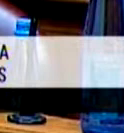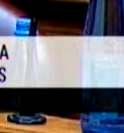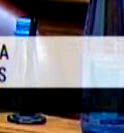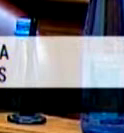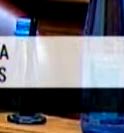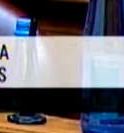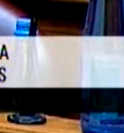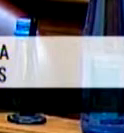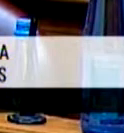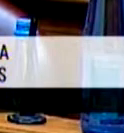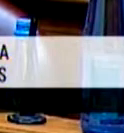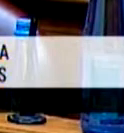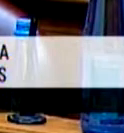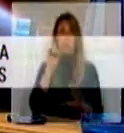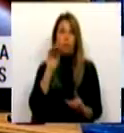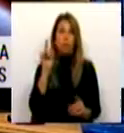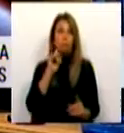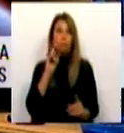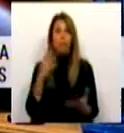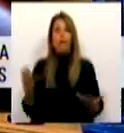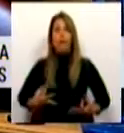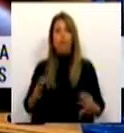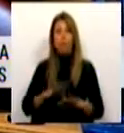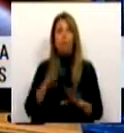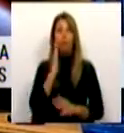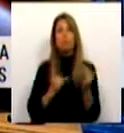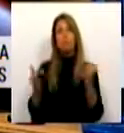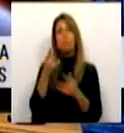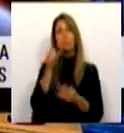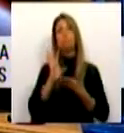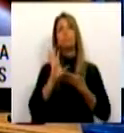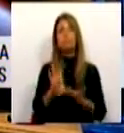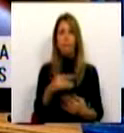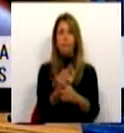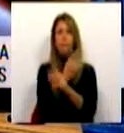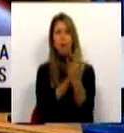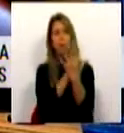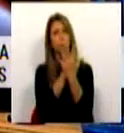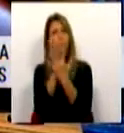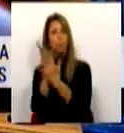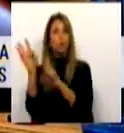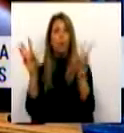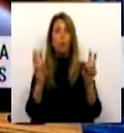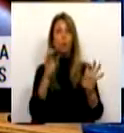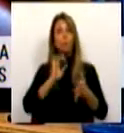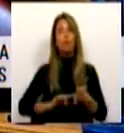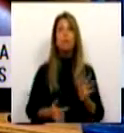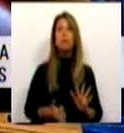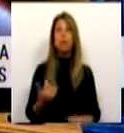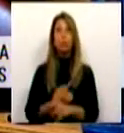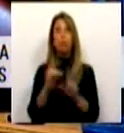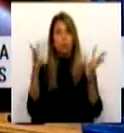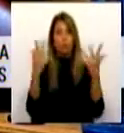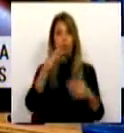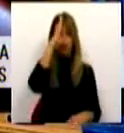orçamental, mas também, portanto, relativo às diversas rubricas, mas também e essencialmente por ser um Orçamento de